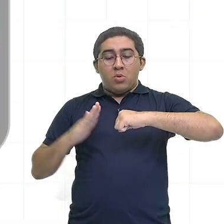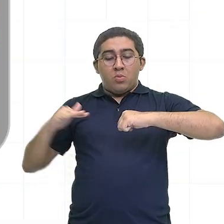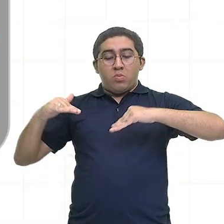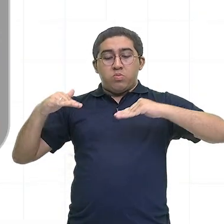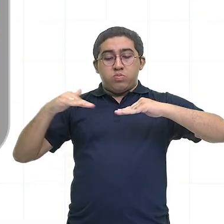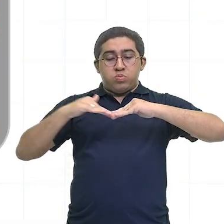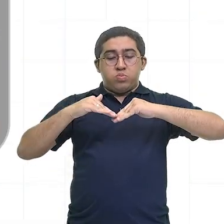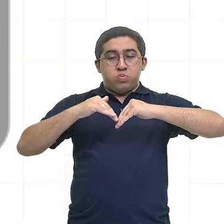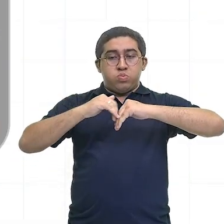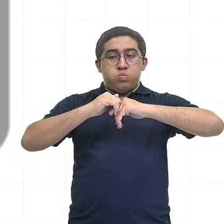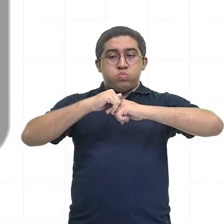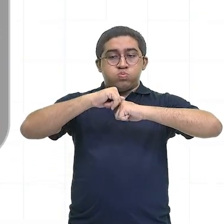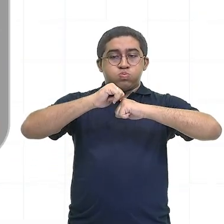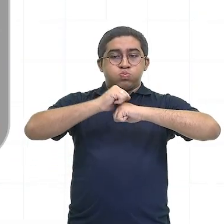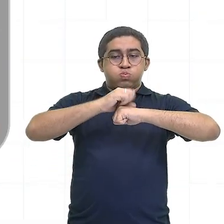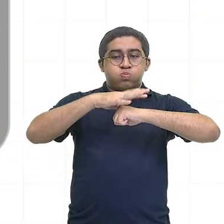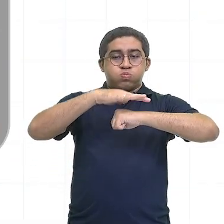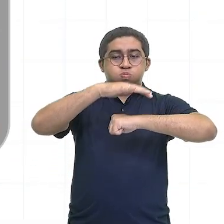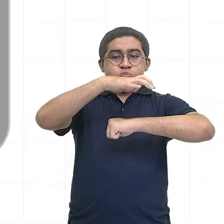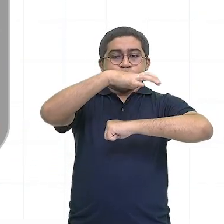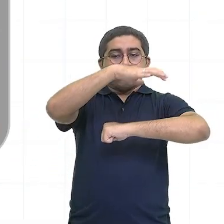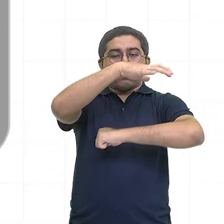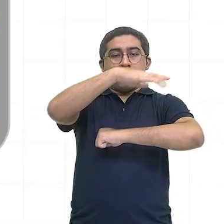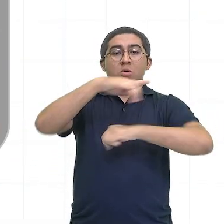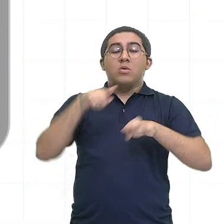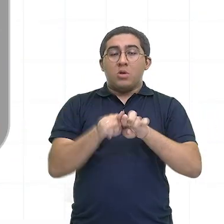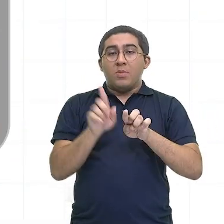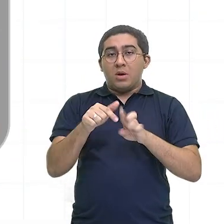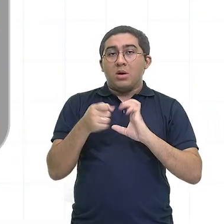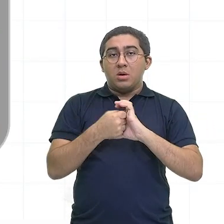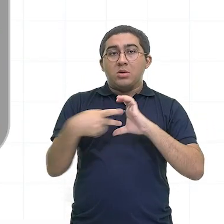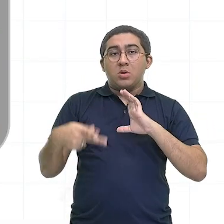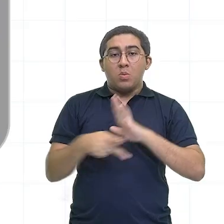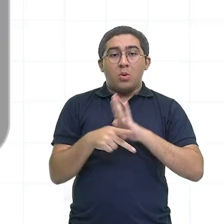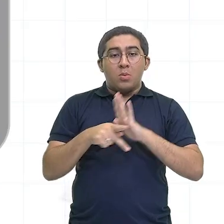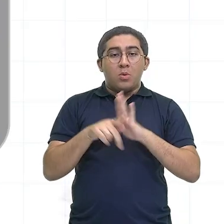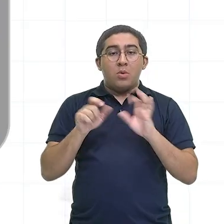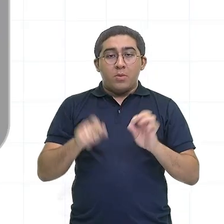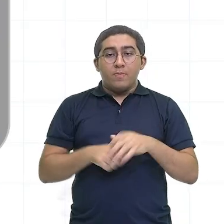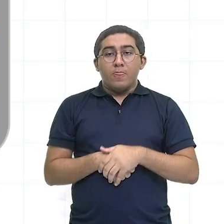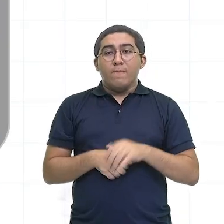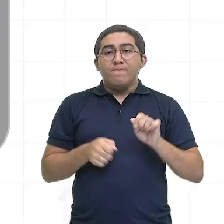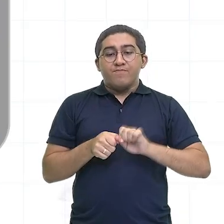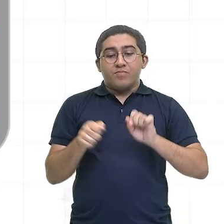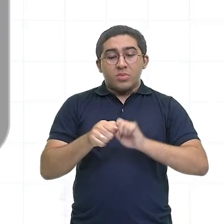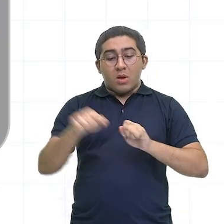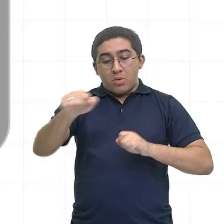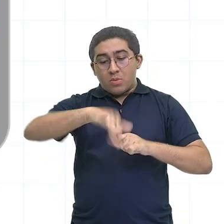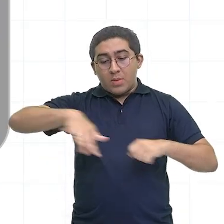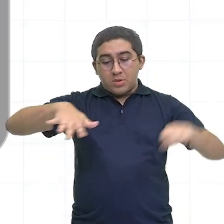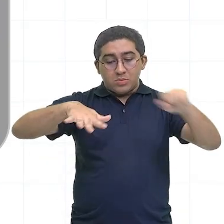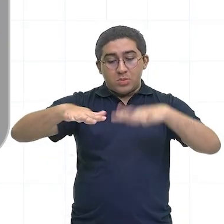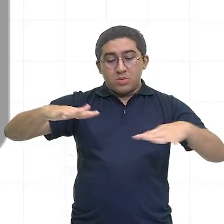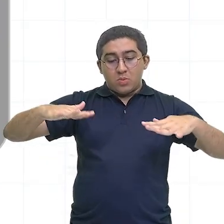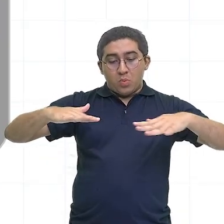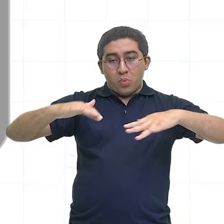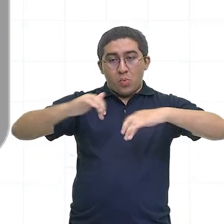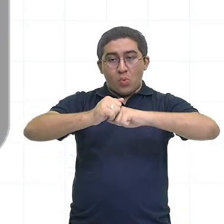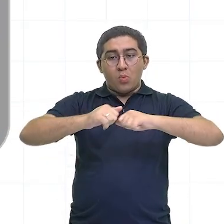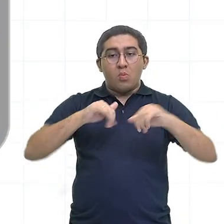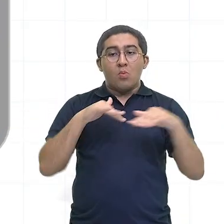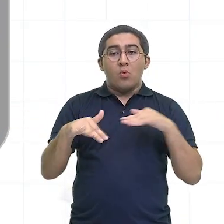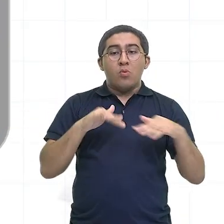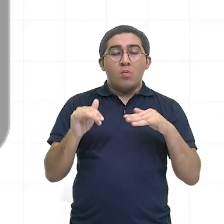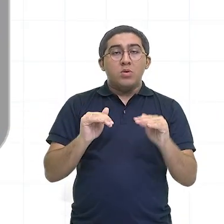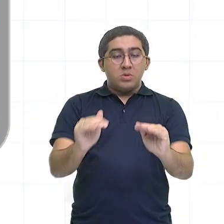do outro. Então as dobras elas têm essa característica de fazer com que o terreno que está lá em cima, o movimento que